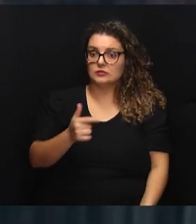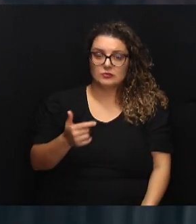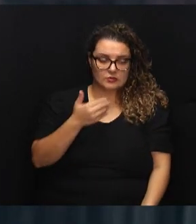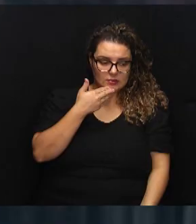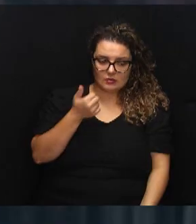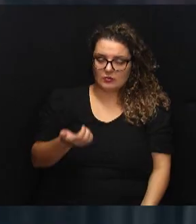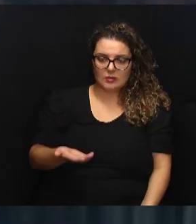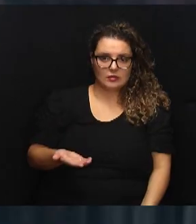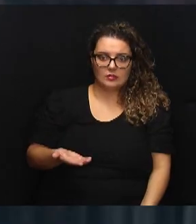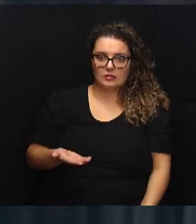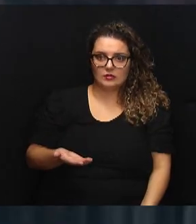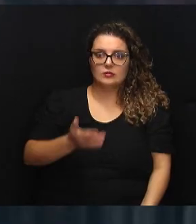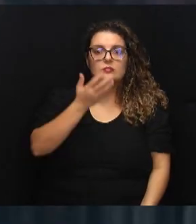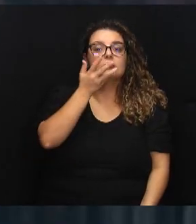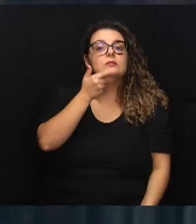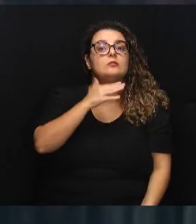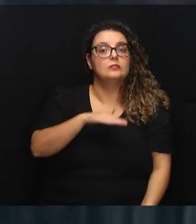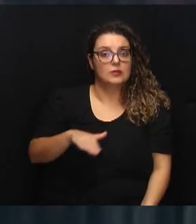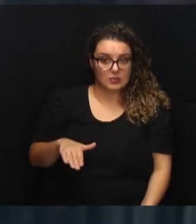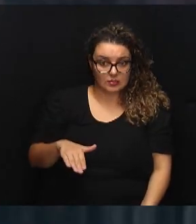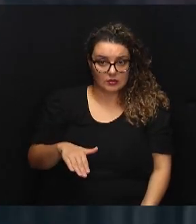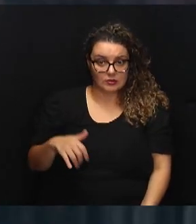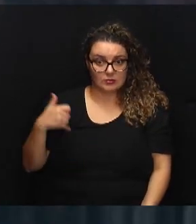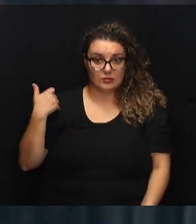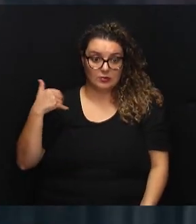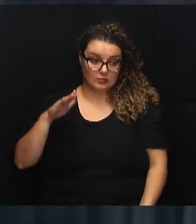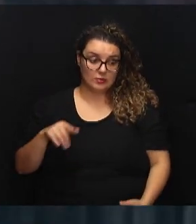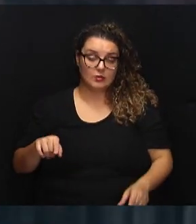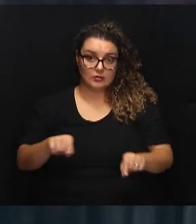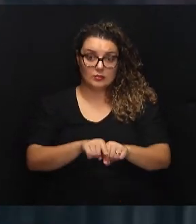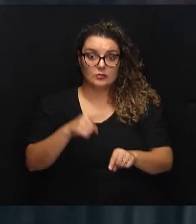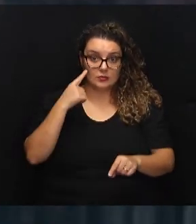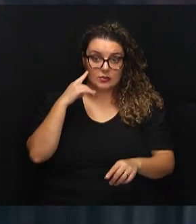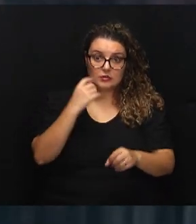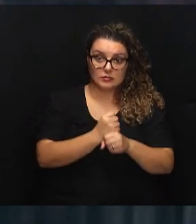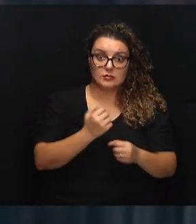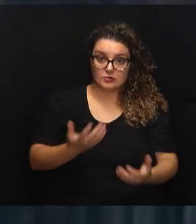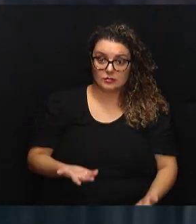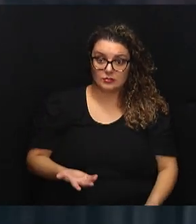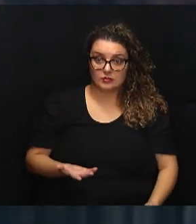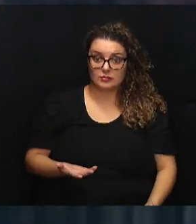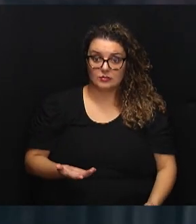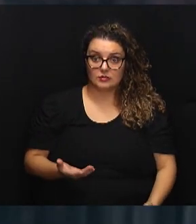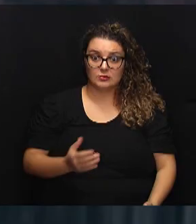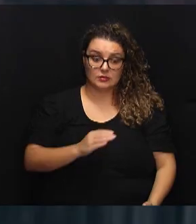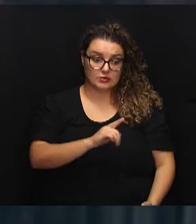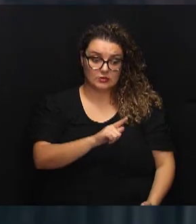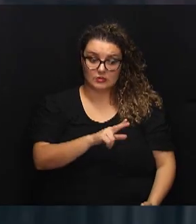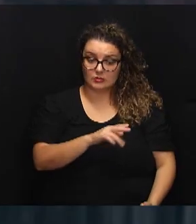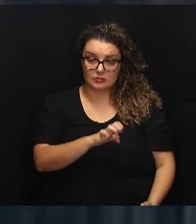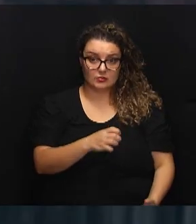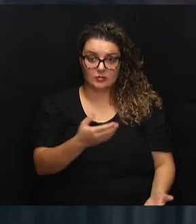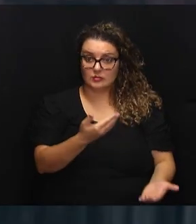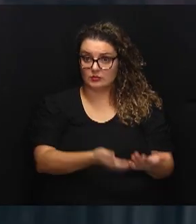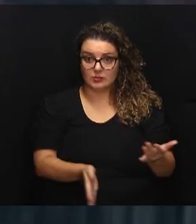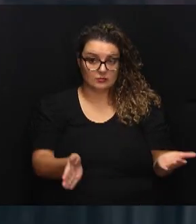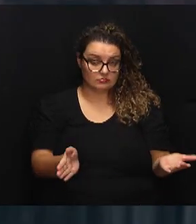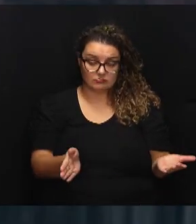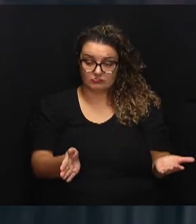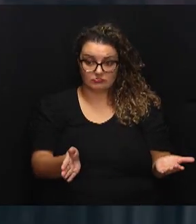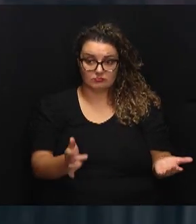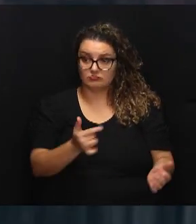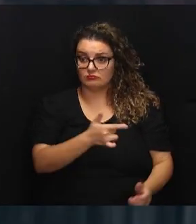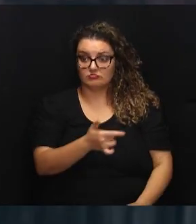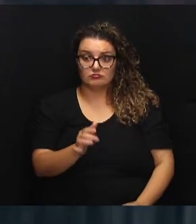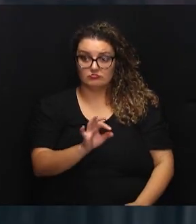melhorias para a criança, para o adulto também, e no geral, esse clube vai acabar largado. Esse clube não vai mais ter nada,